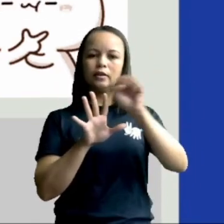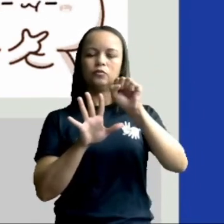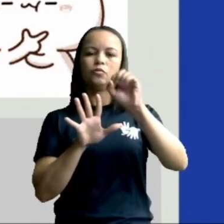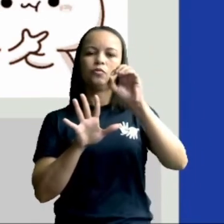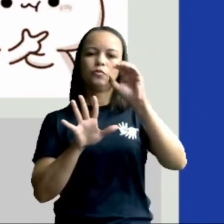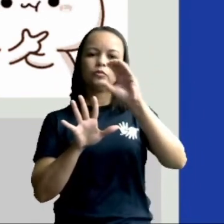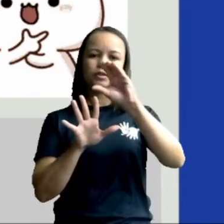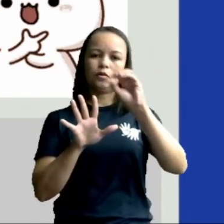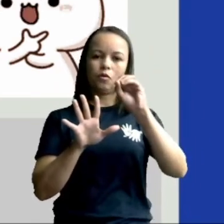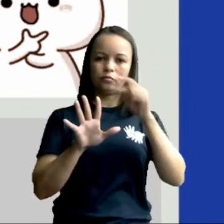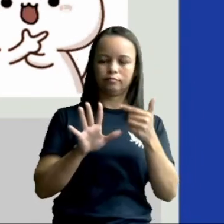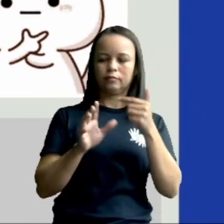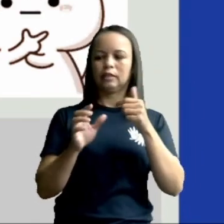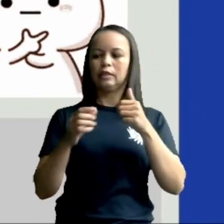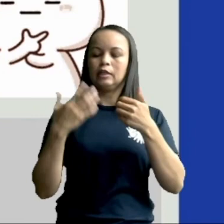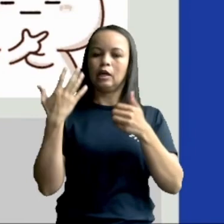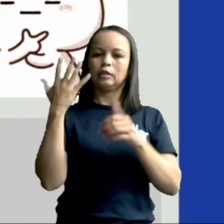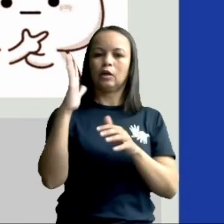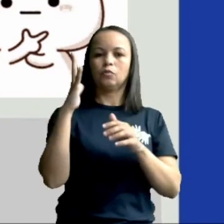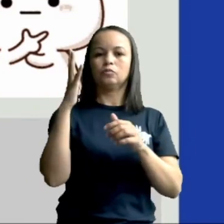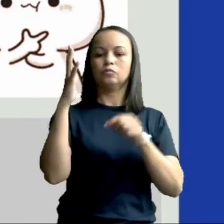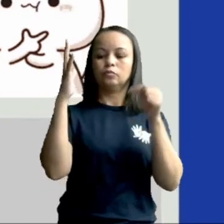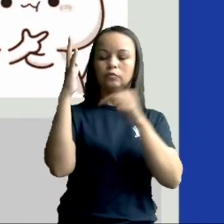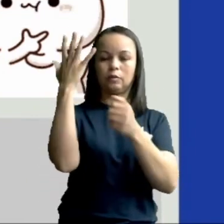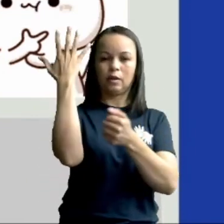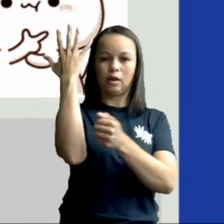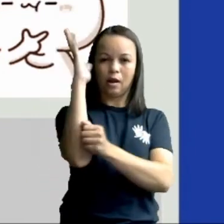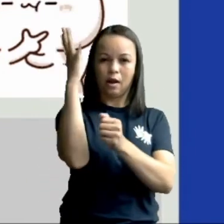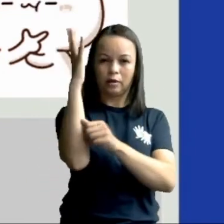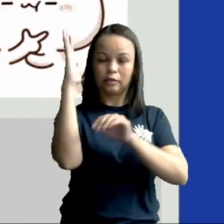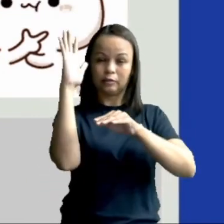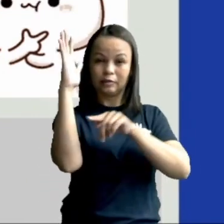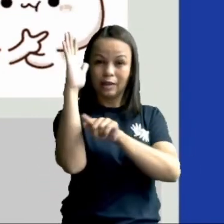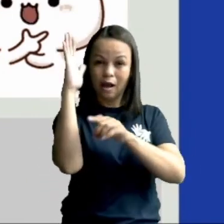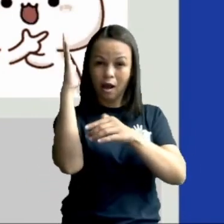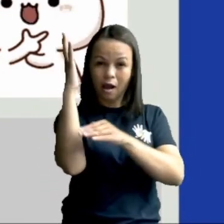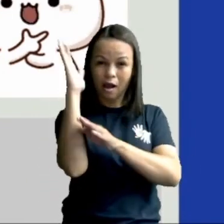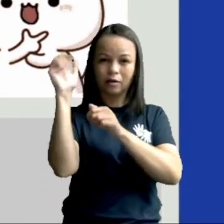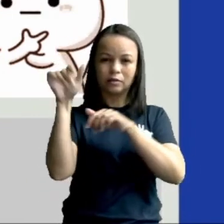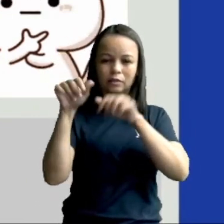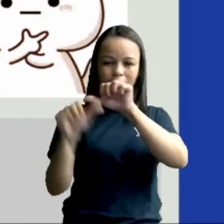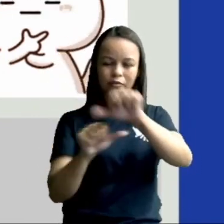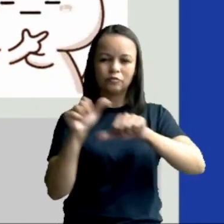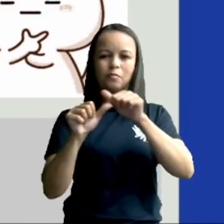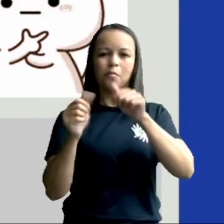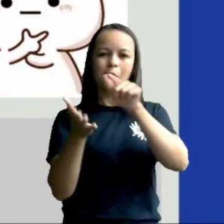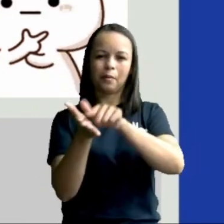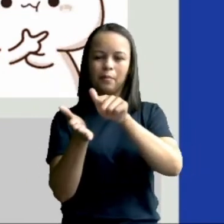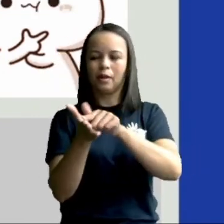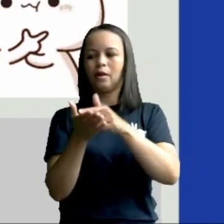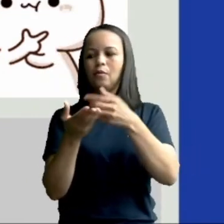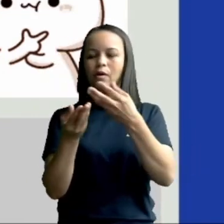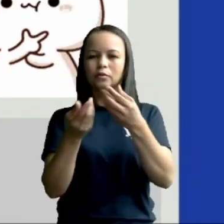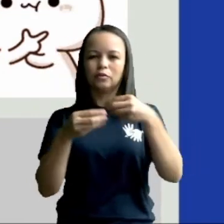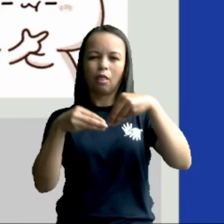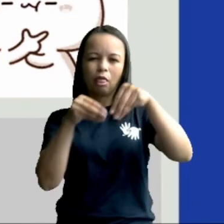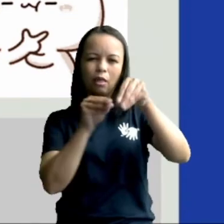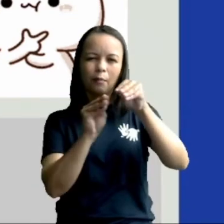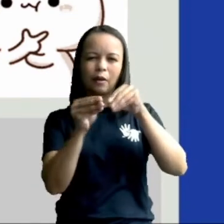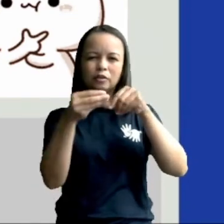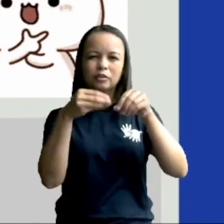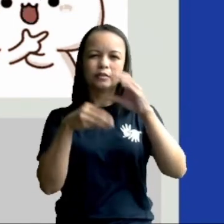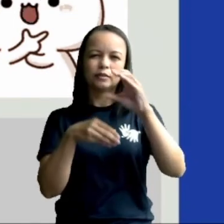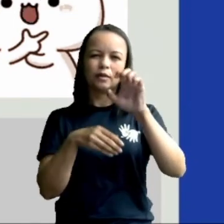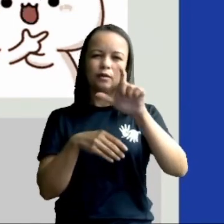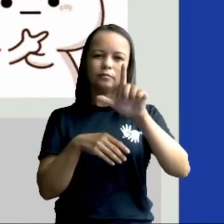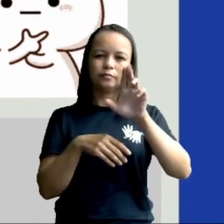é transformado em madeira, que será a matéria-prima para a produção do papel. Antes de virar papel, a madeira se transforma numa pasta de celulose ao ser colocada em